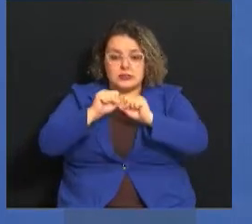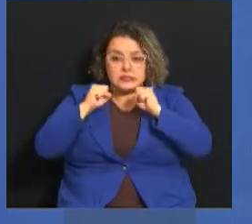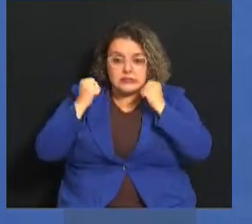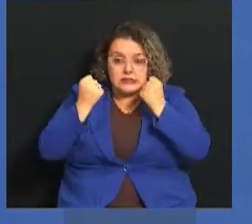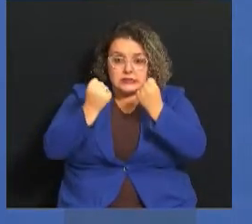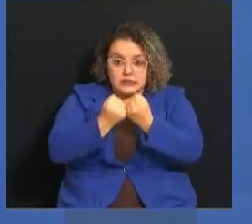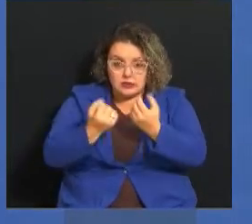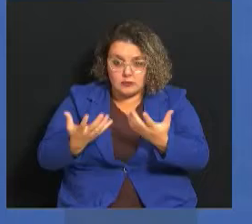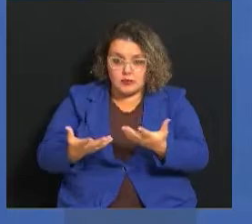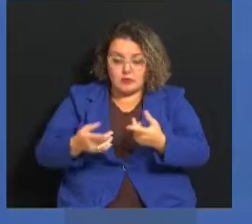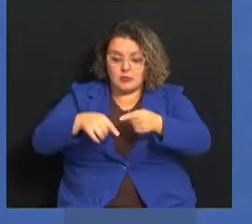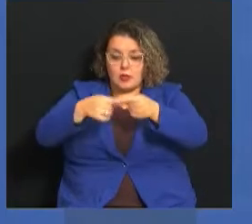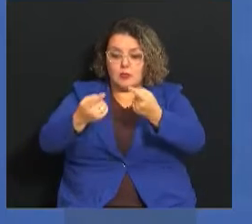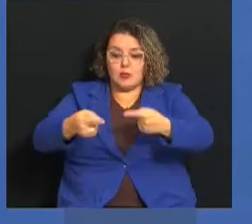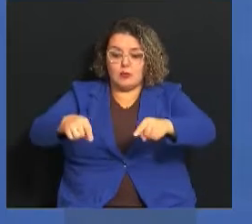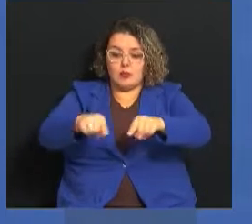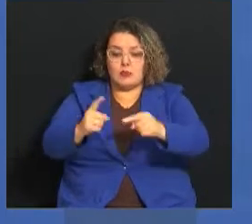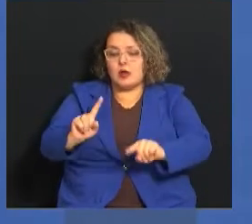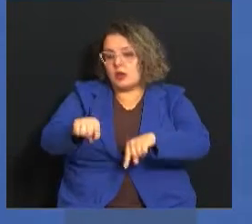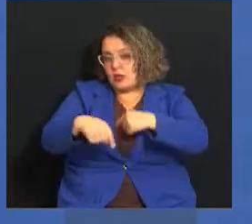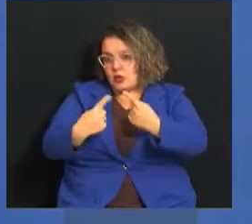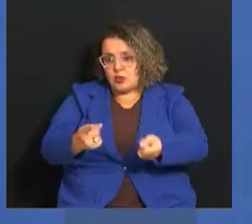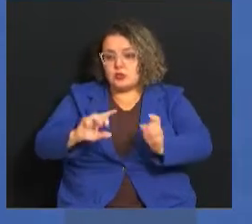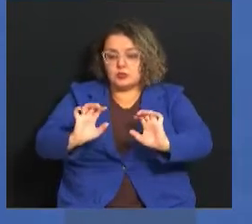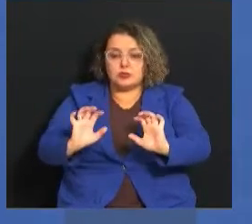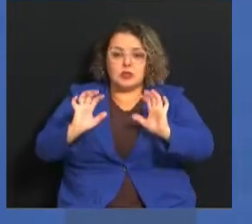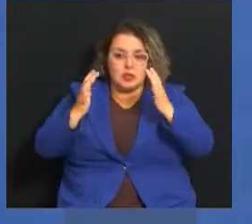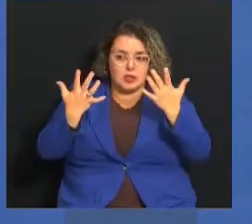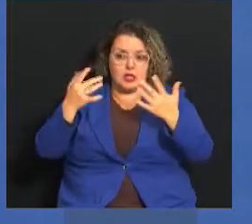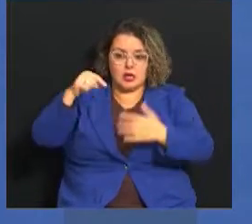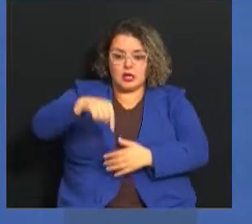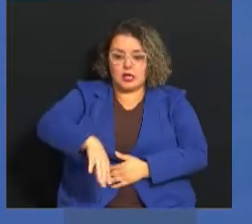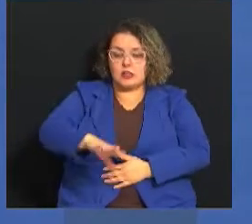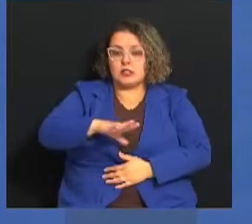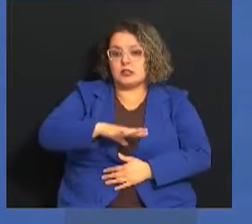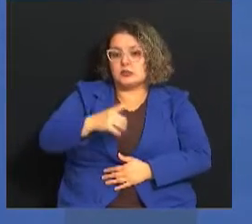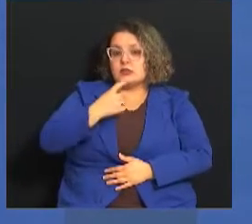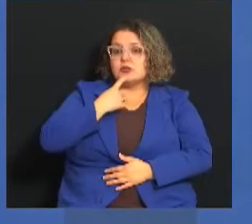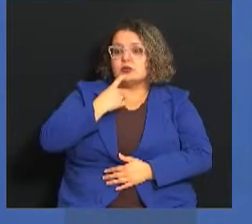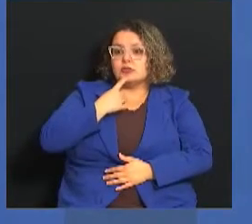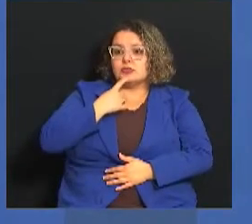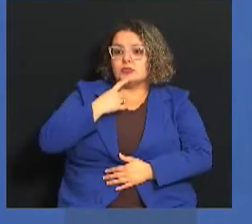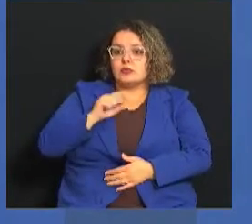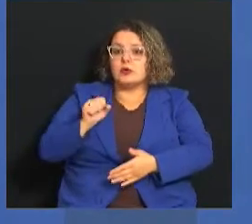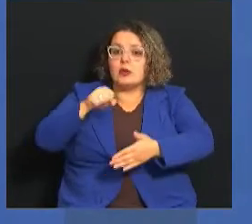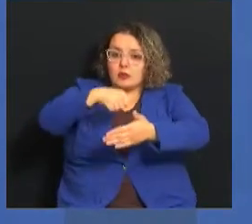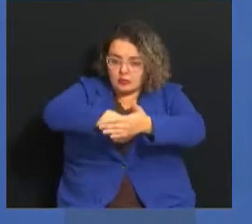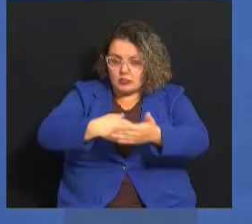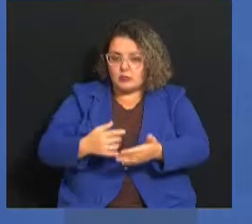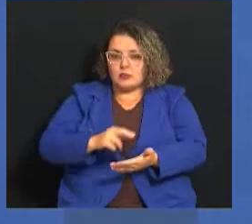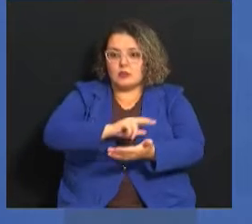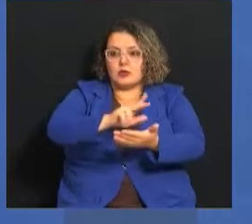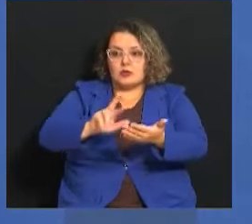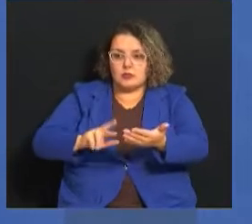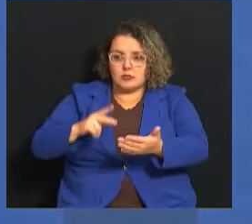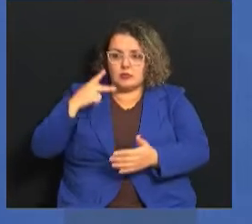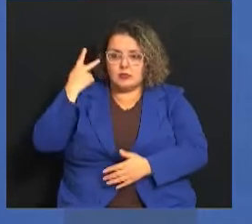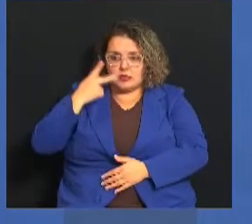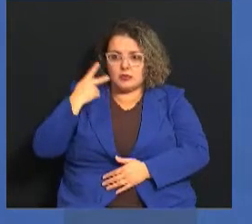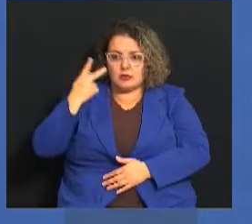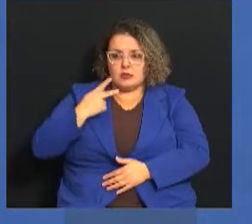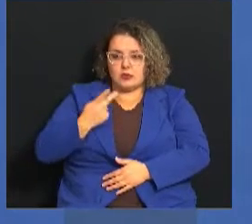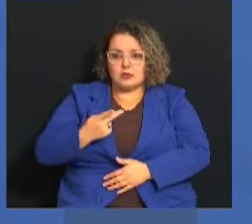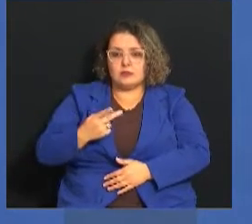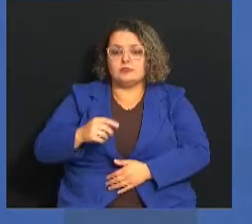eventos musicais e outros realizados aqui em Campinas. Ela foi defendida por diversos parlamentares